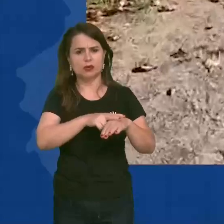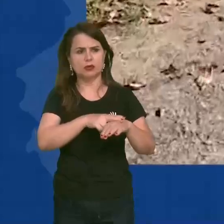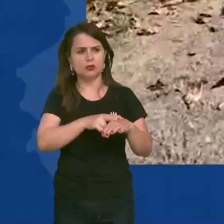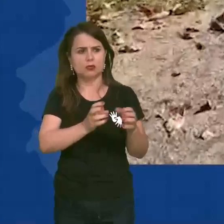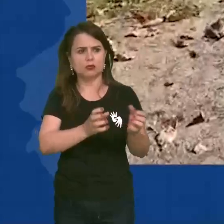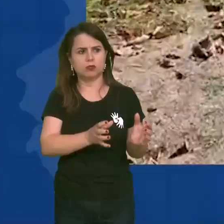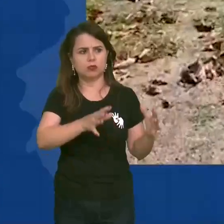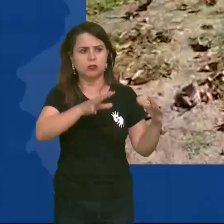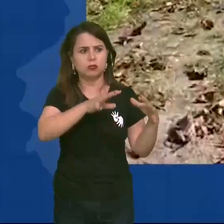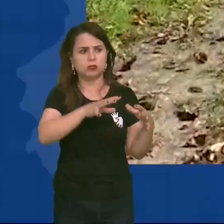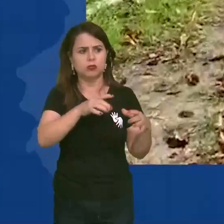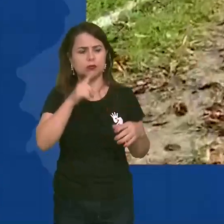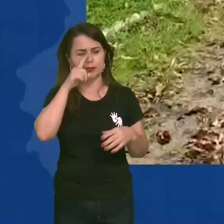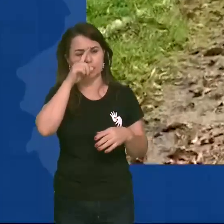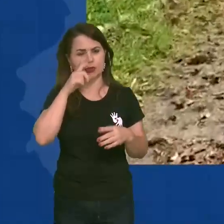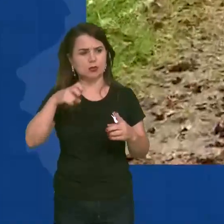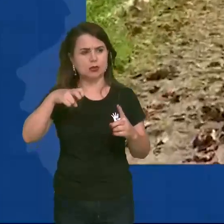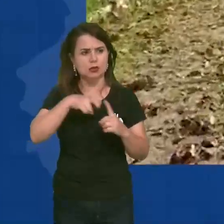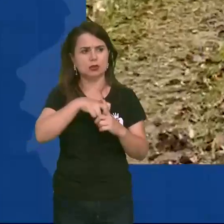acidentes